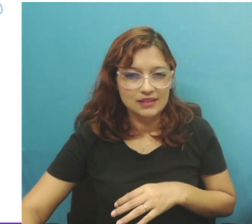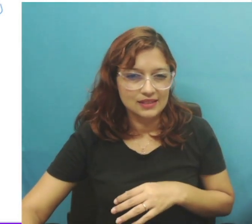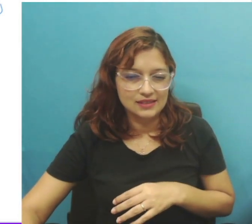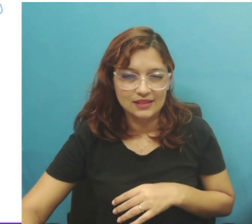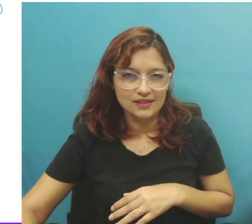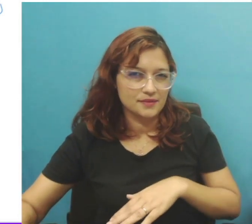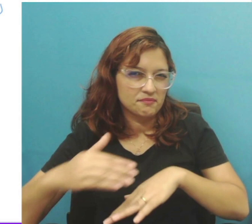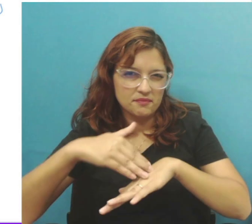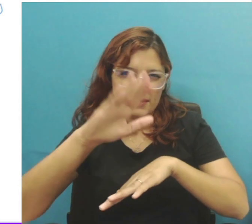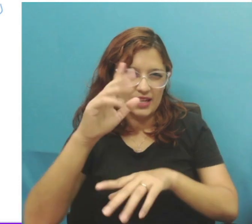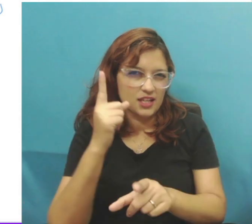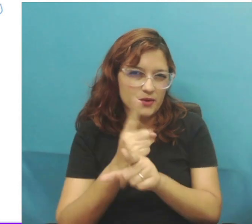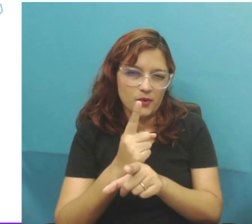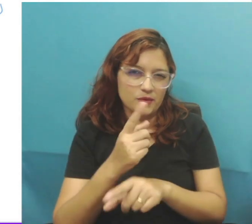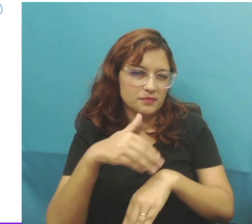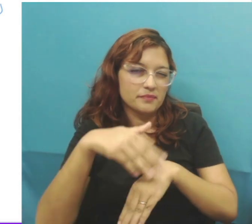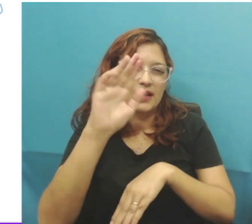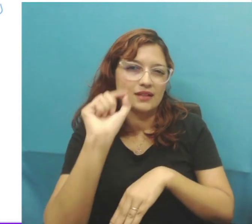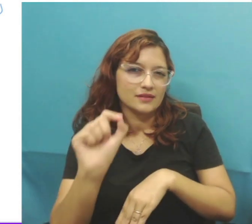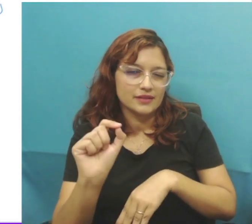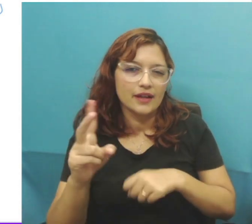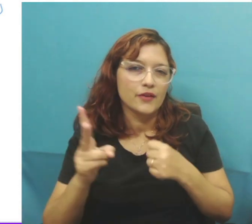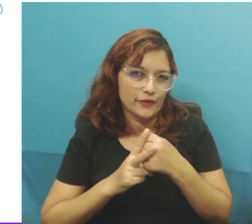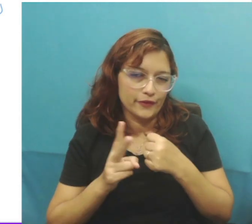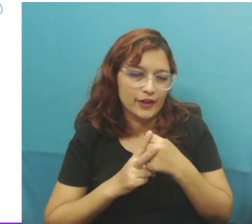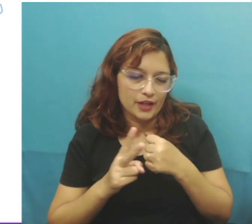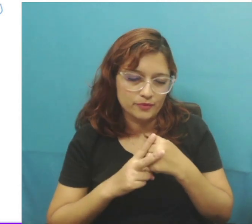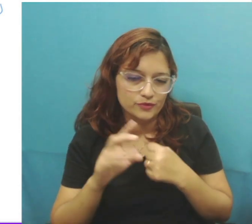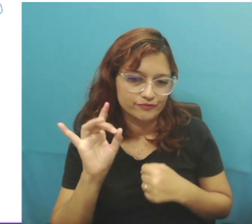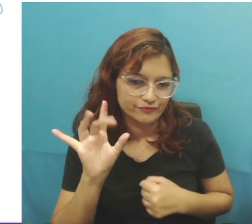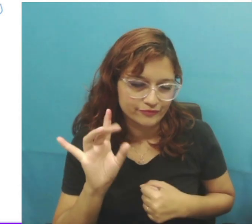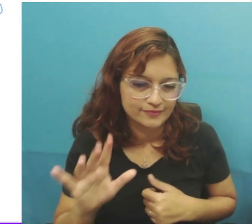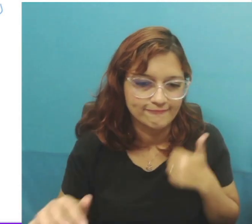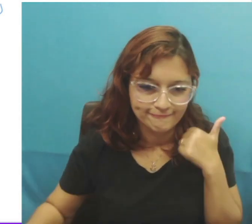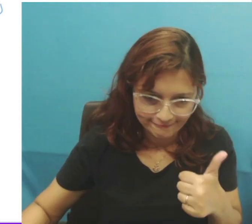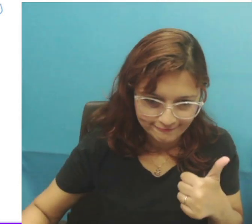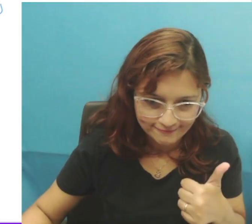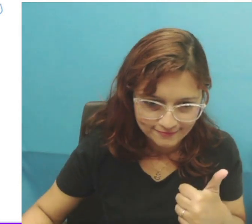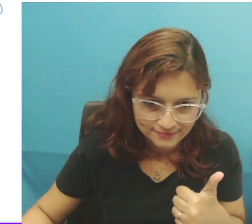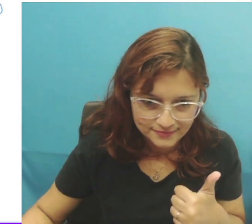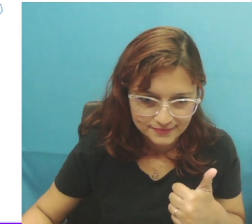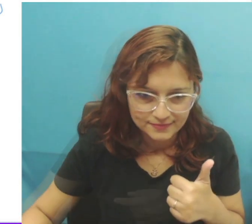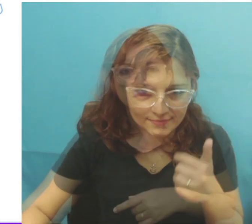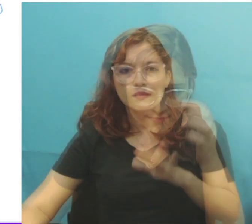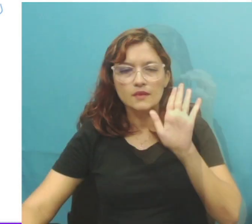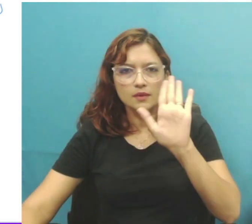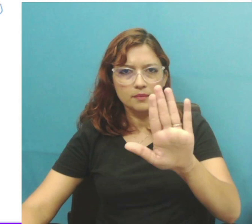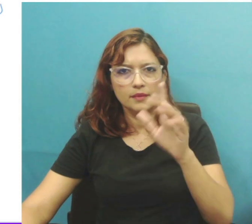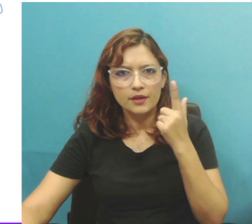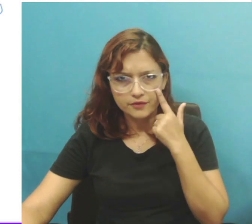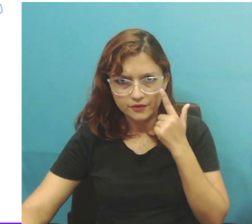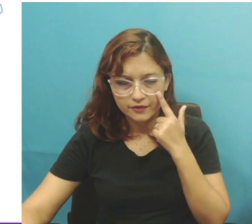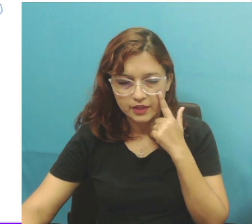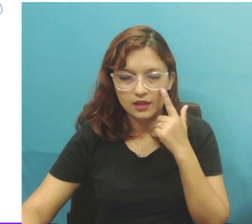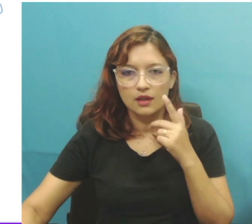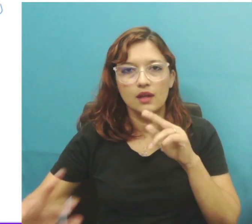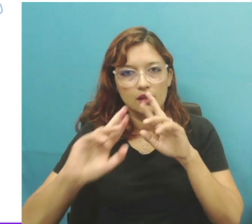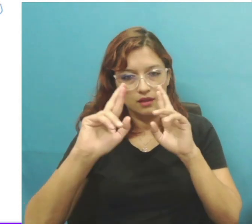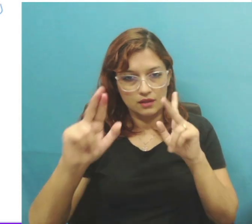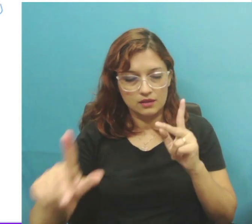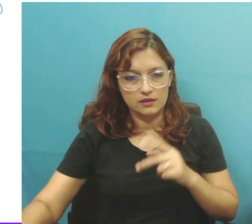Só para você entender as pessoas de quem está se falando. Mas a palavra consigo é mais usada como verbo.